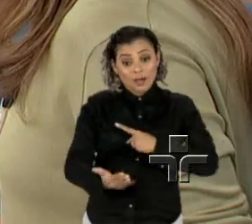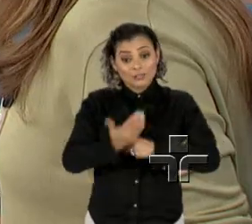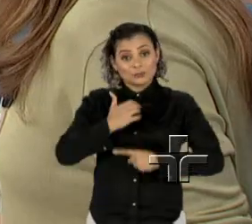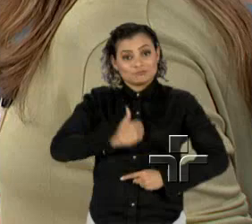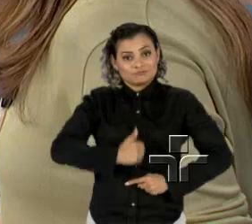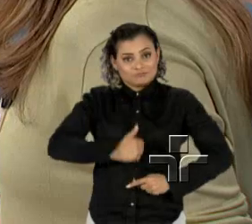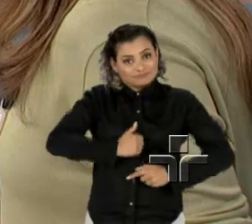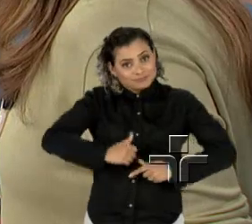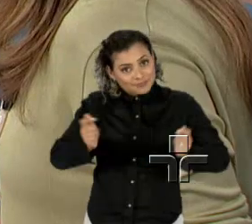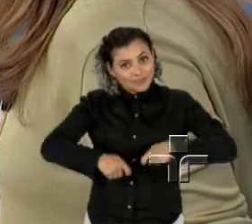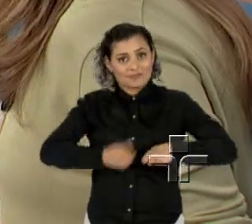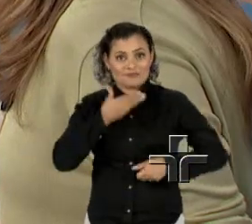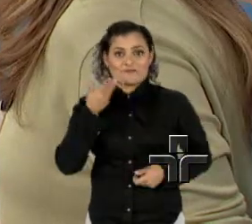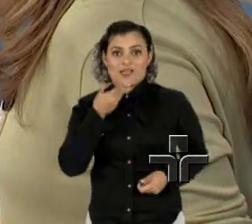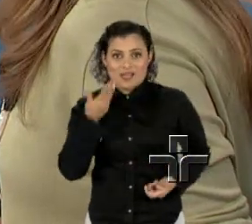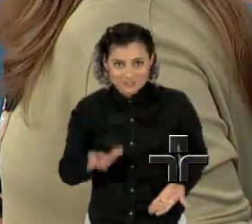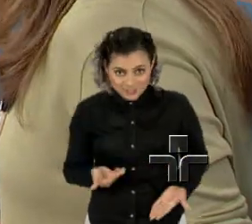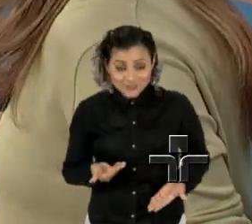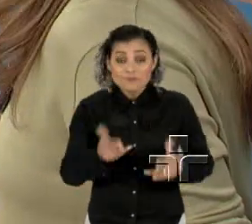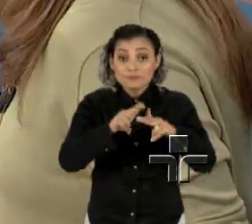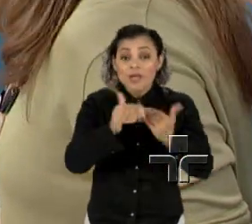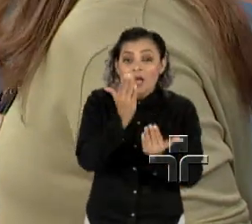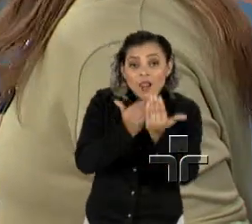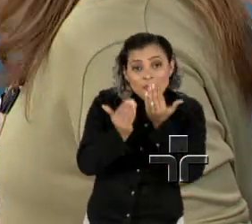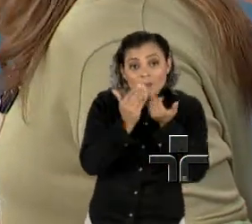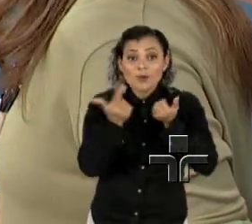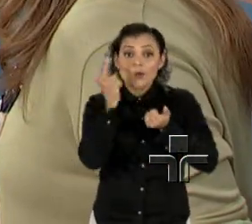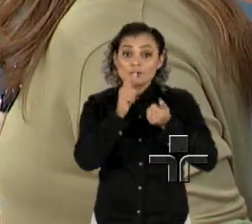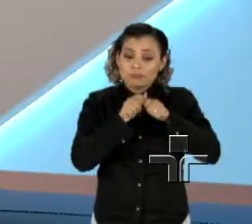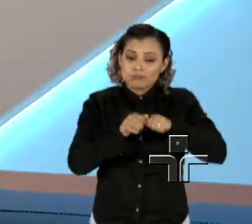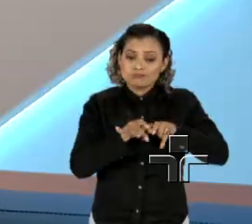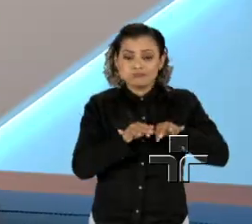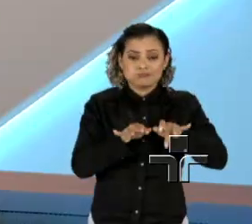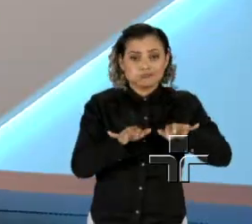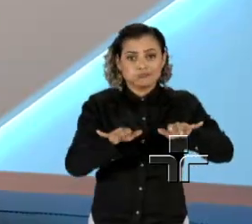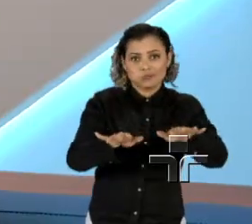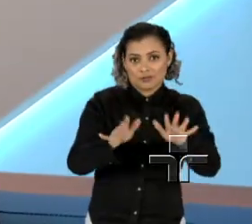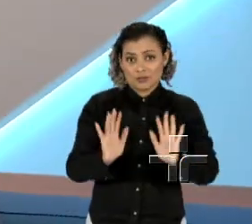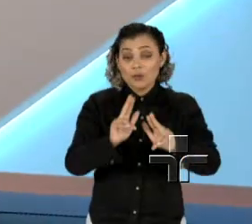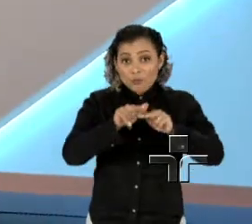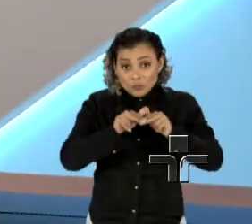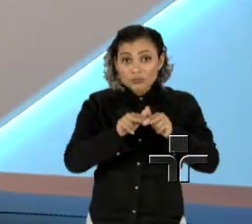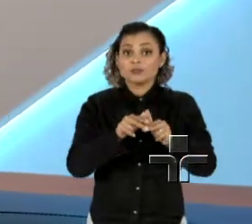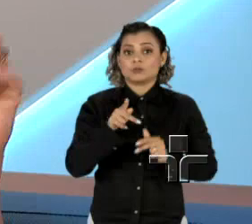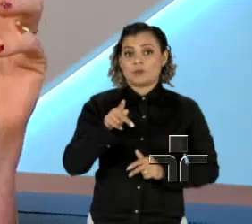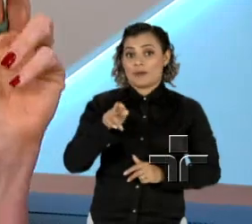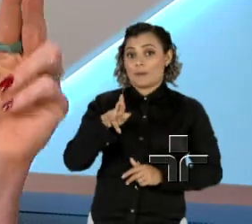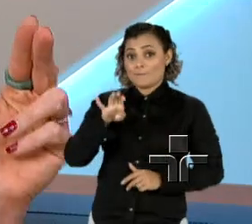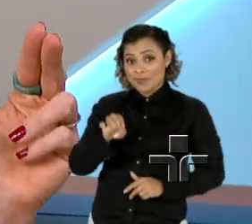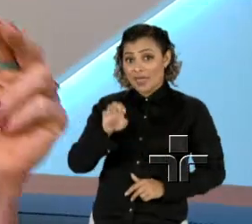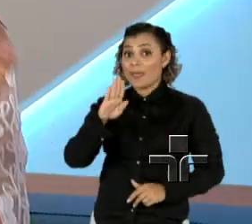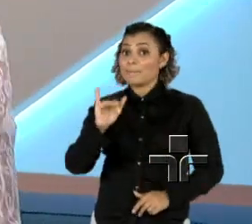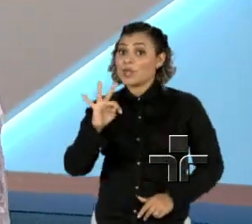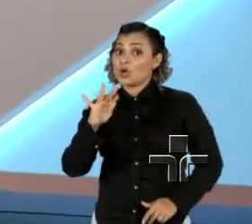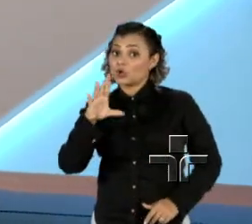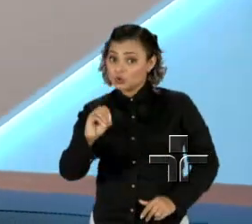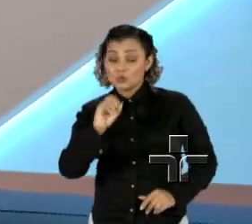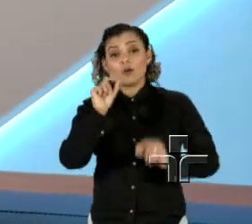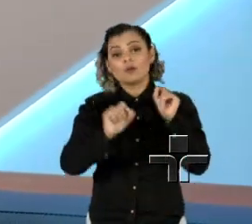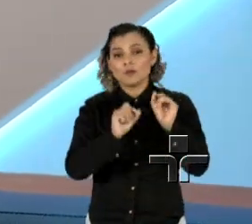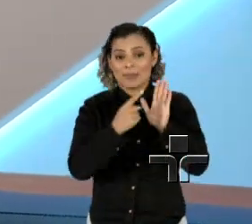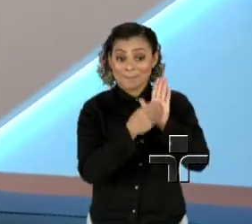lactobacilos, para se alimentar e se reproduzir. Uhum. Então, pré-biótico seria a comida